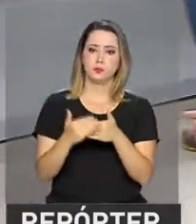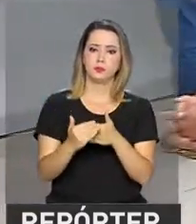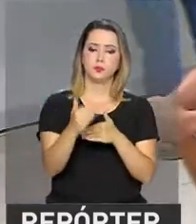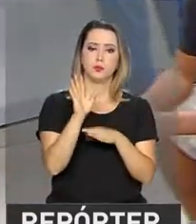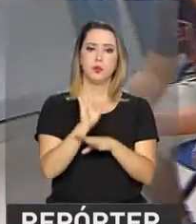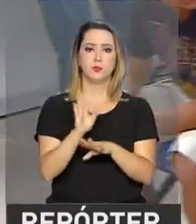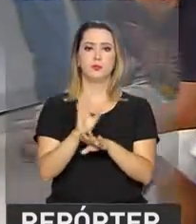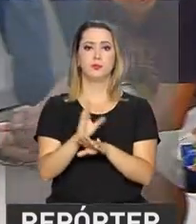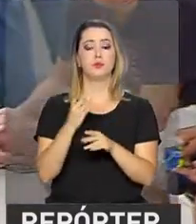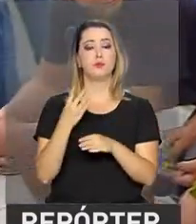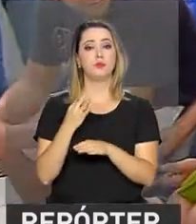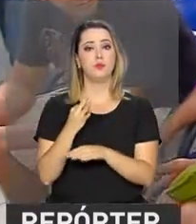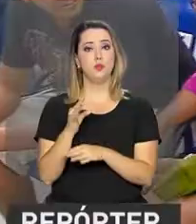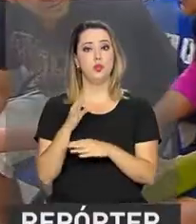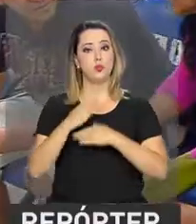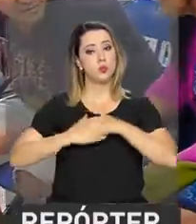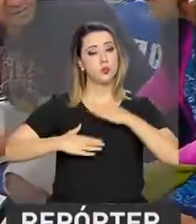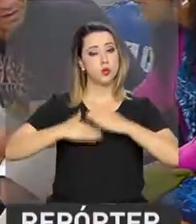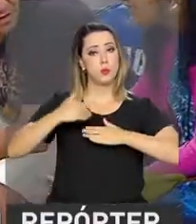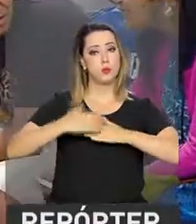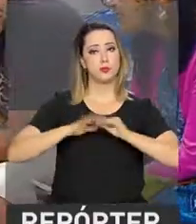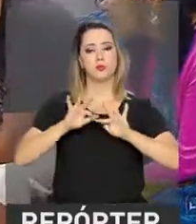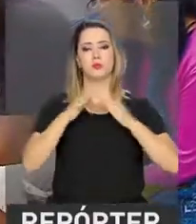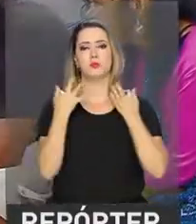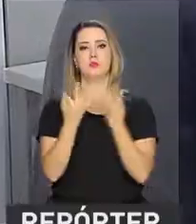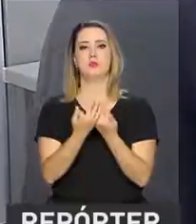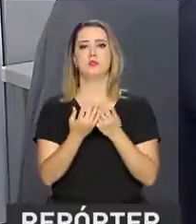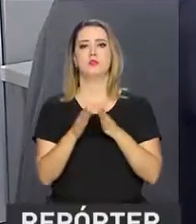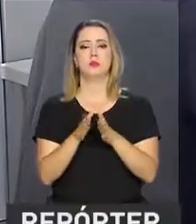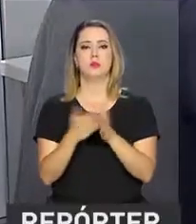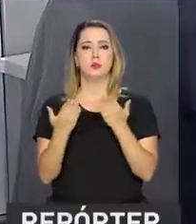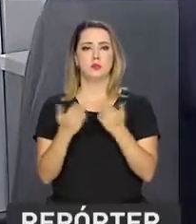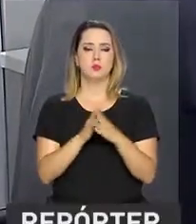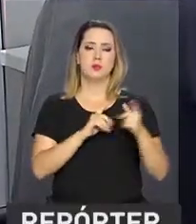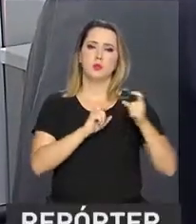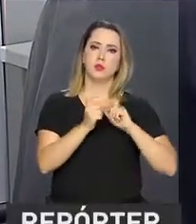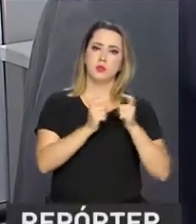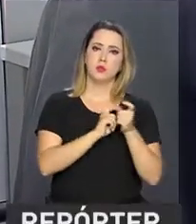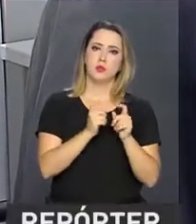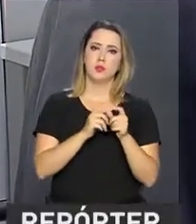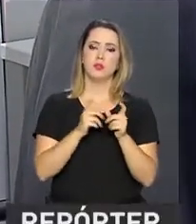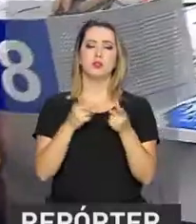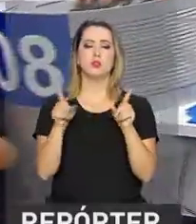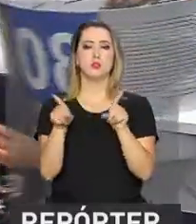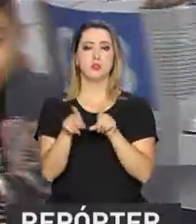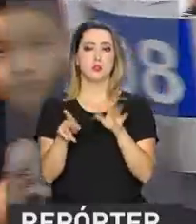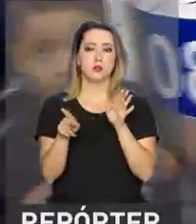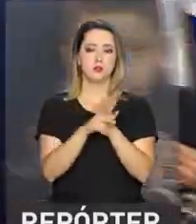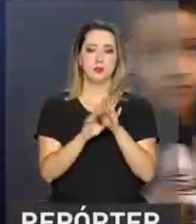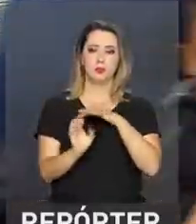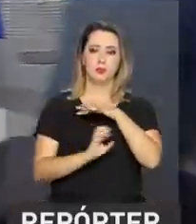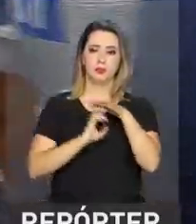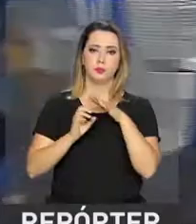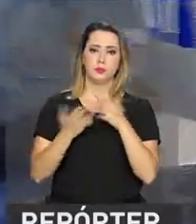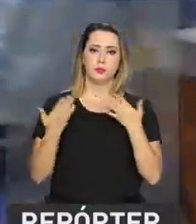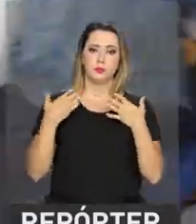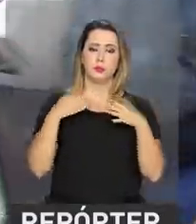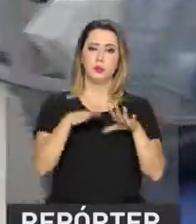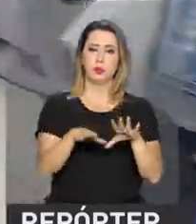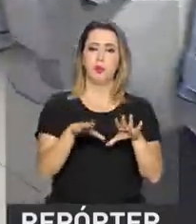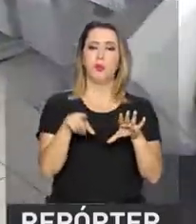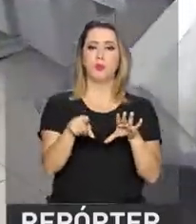a assistência técnica às famílias de baixa renda sobre gestão e ampliação dos negócios além de ações de inclusão financeira